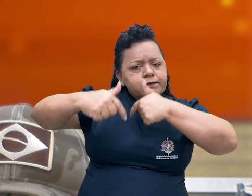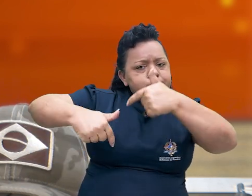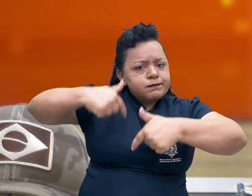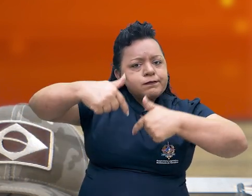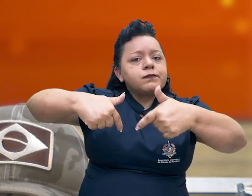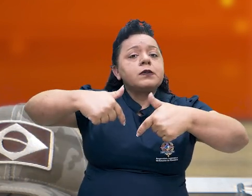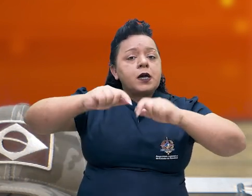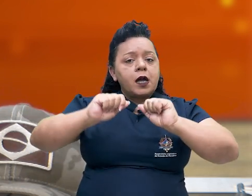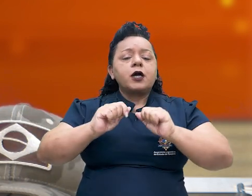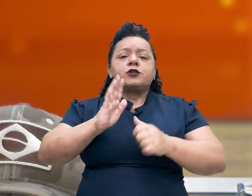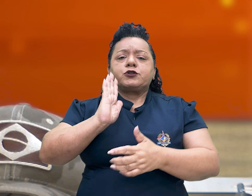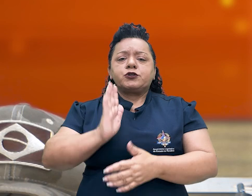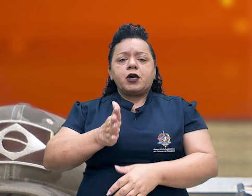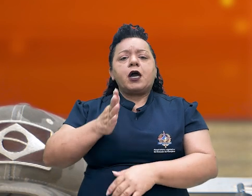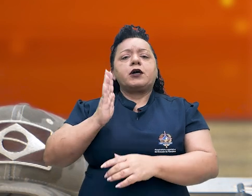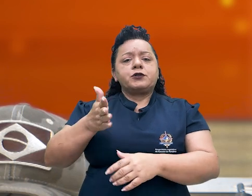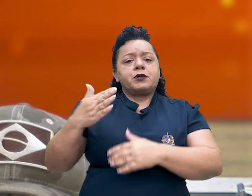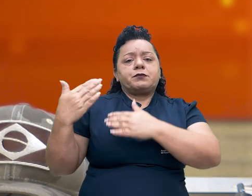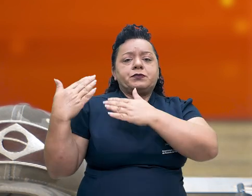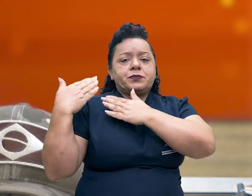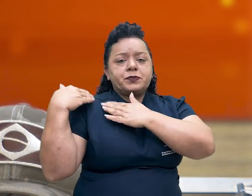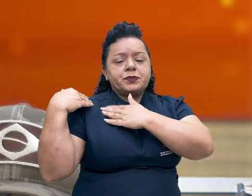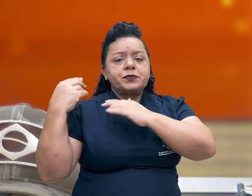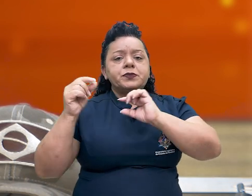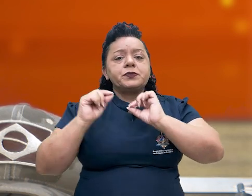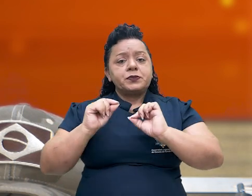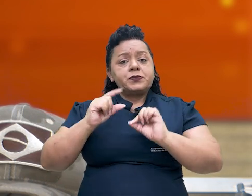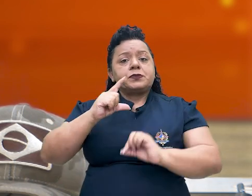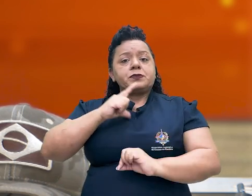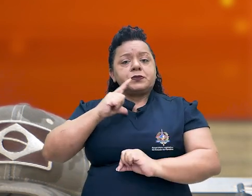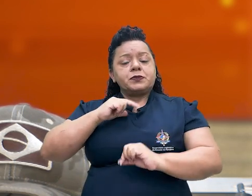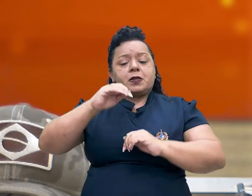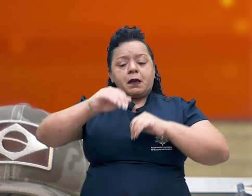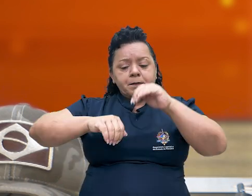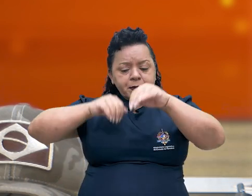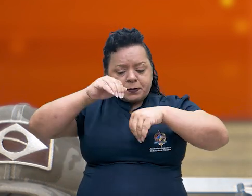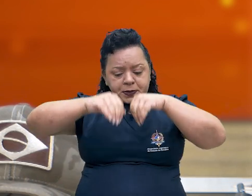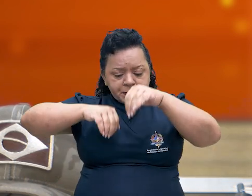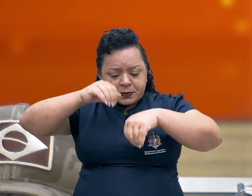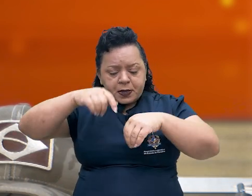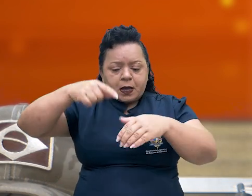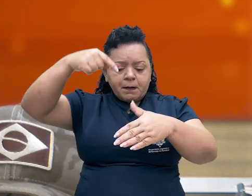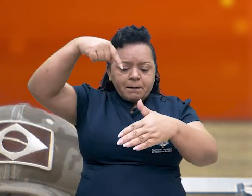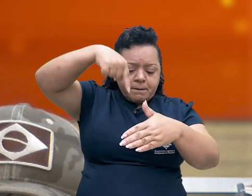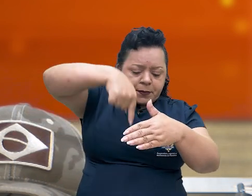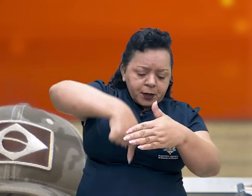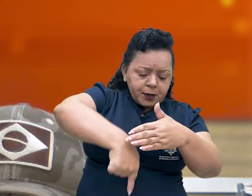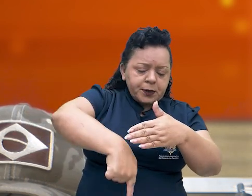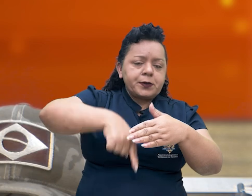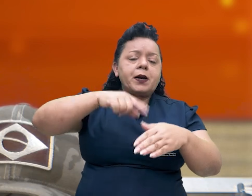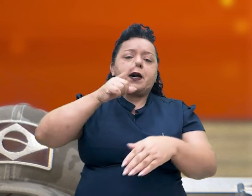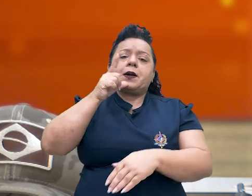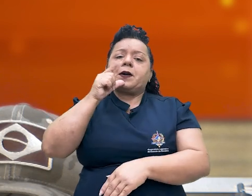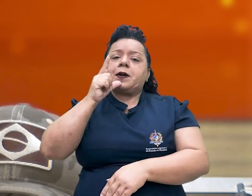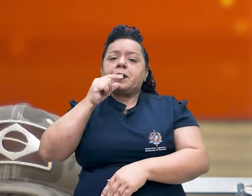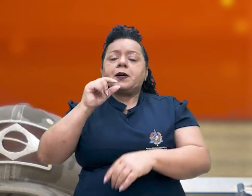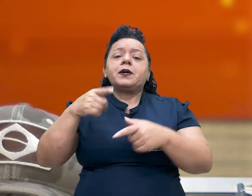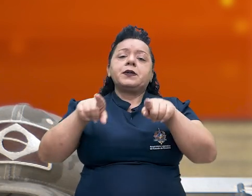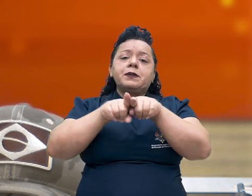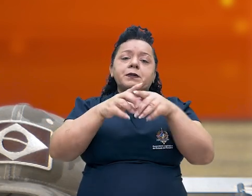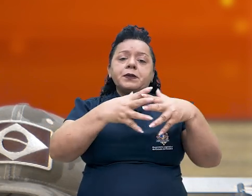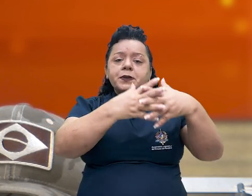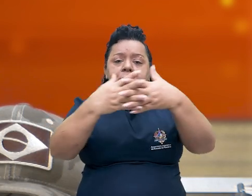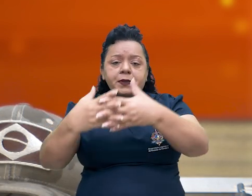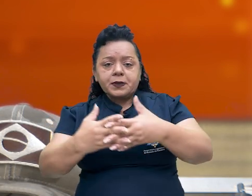em conjunto Eles já se já já se prontificaram a ter eh Poços né cavaram Poços Ali vai ter